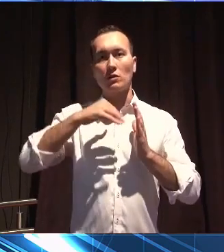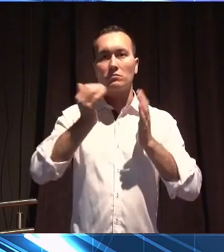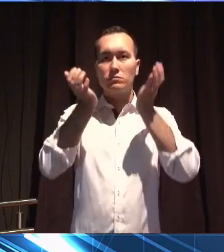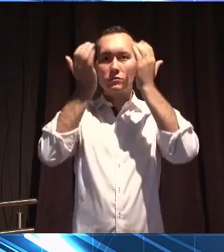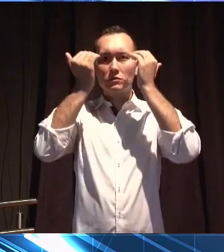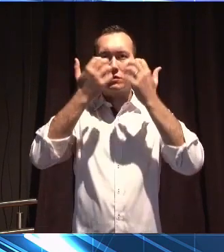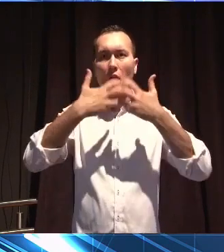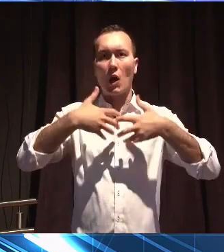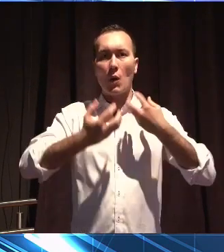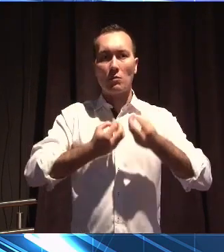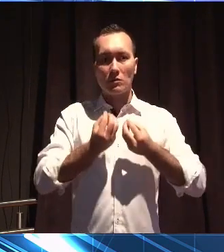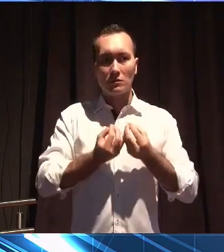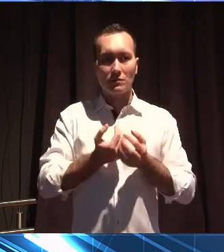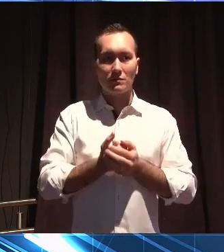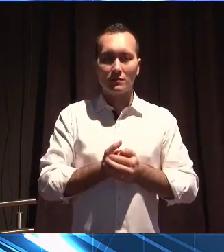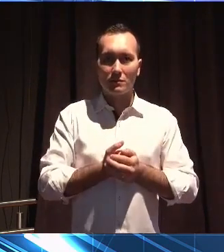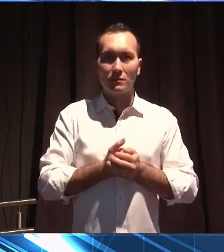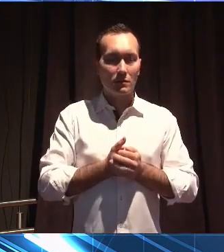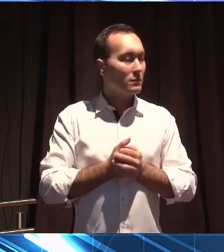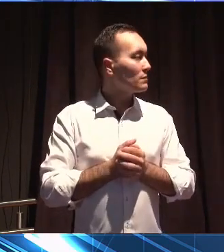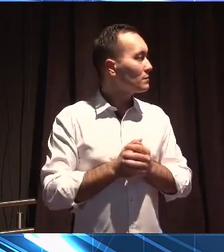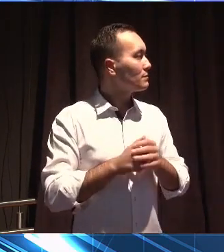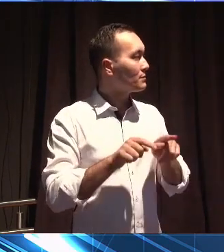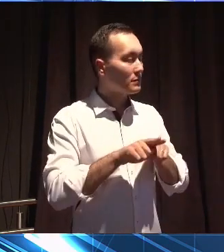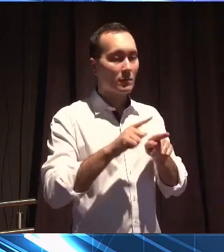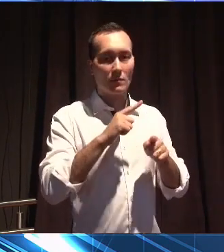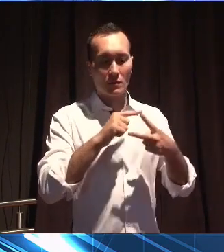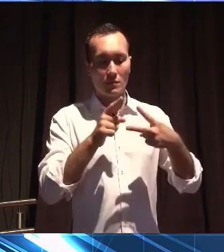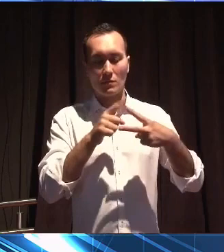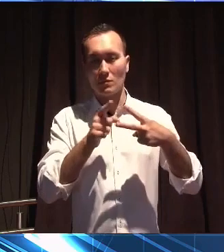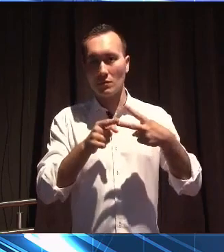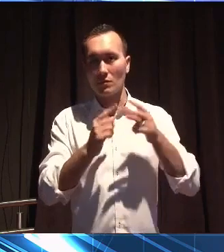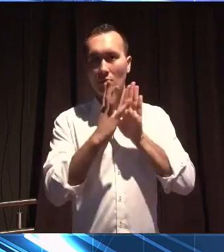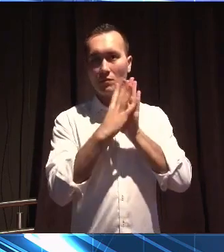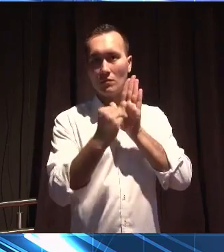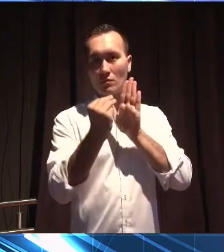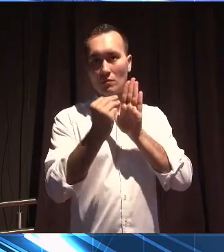implante. Então, eu tenho esses dois modelos no meu dia a dia.